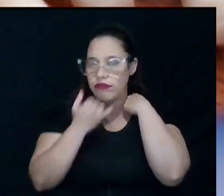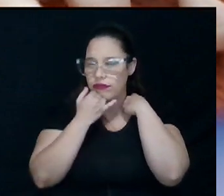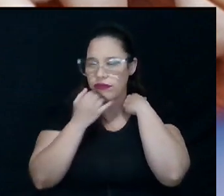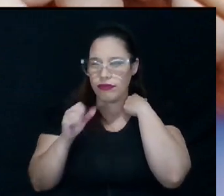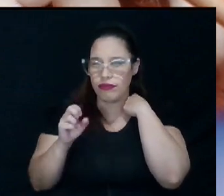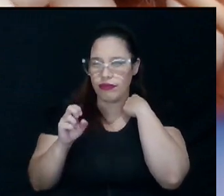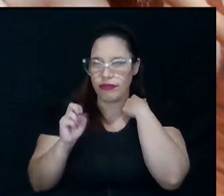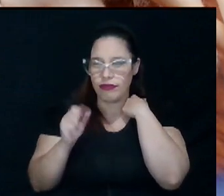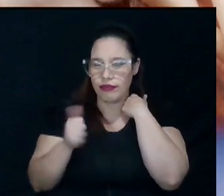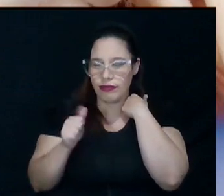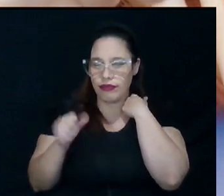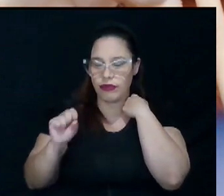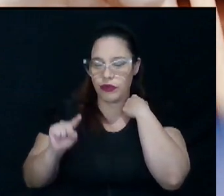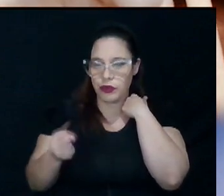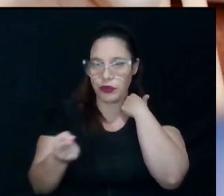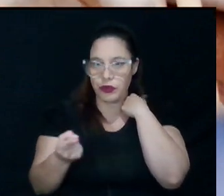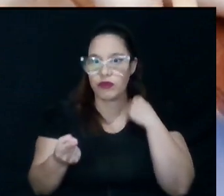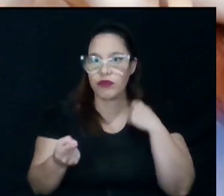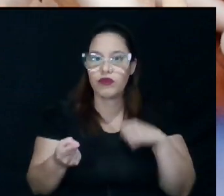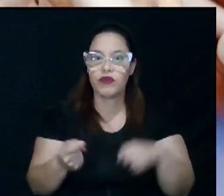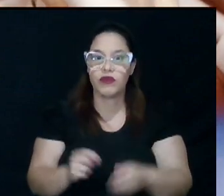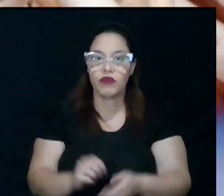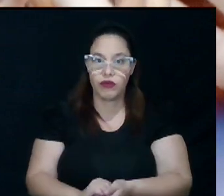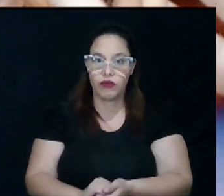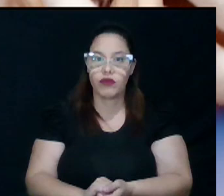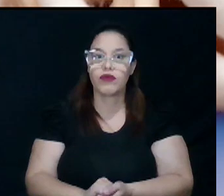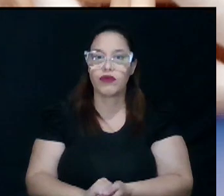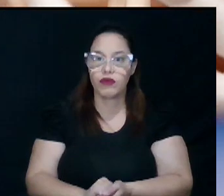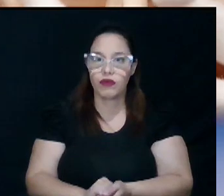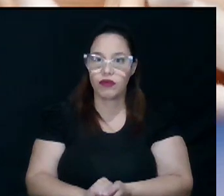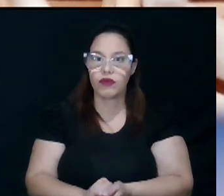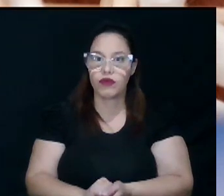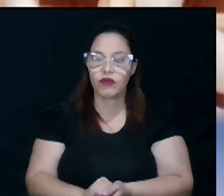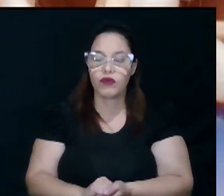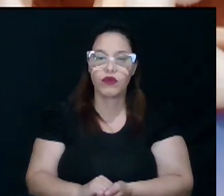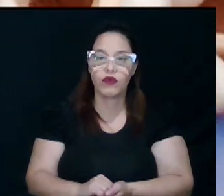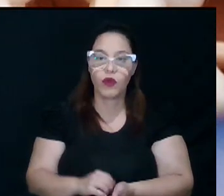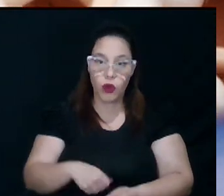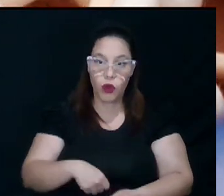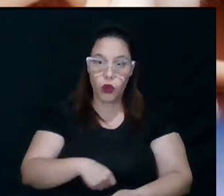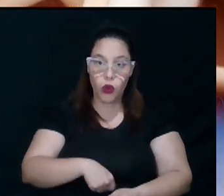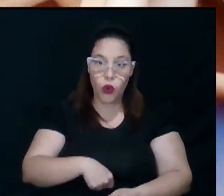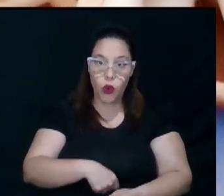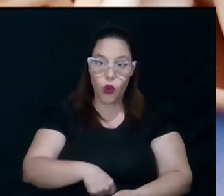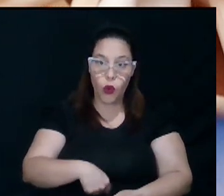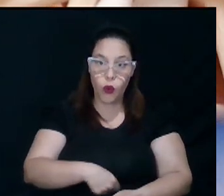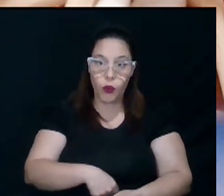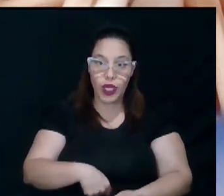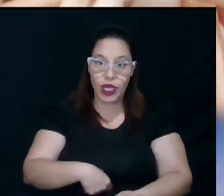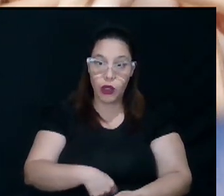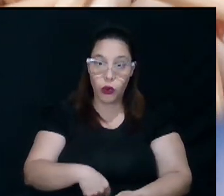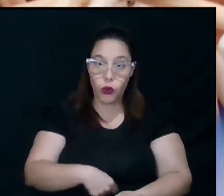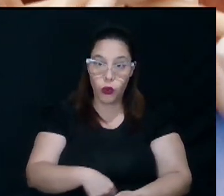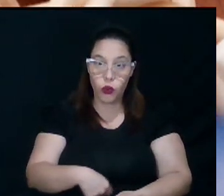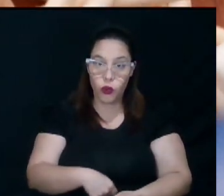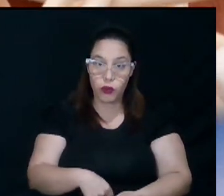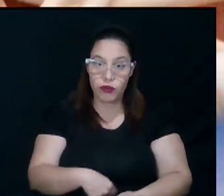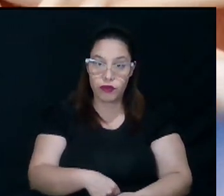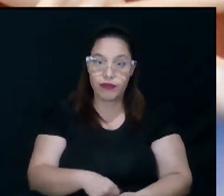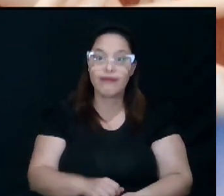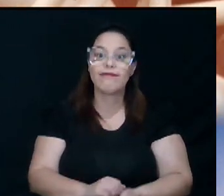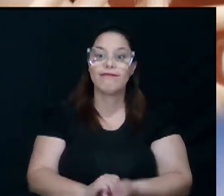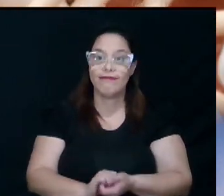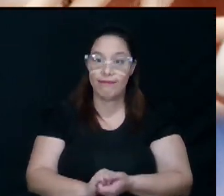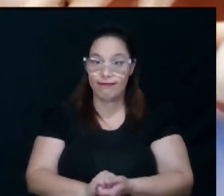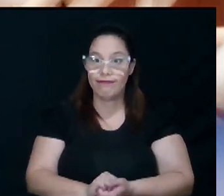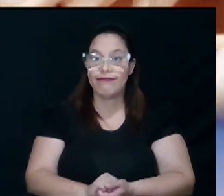hastes flexíveis são utilizadas para a limpeza do umbigo dos bebês. Todos os meses são usadas mais de